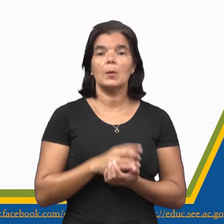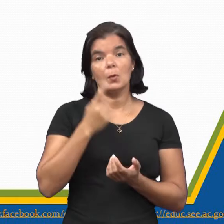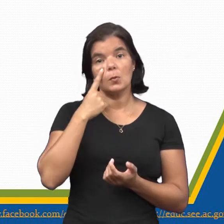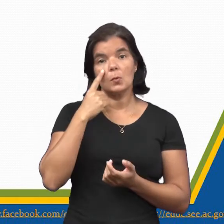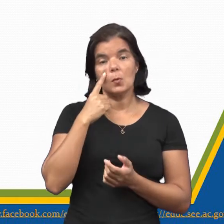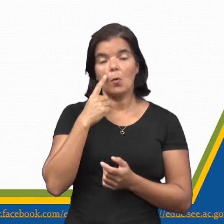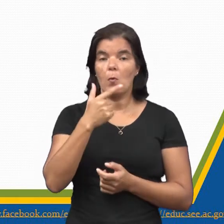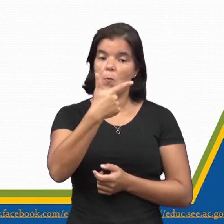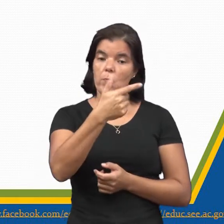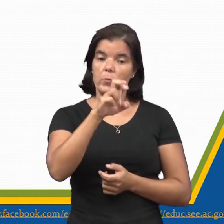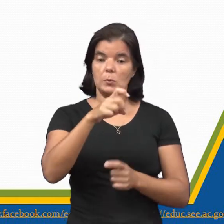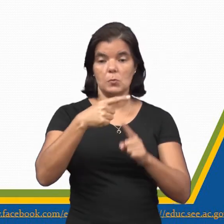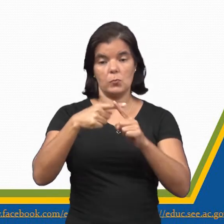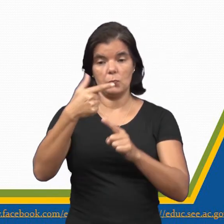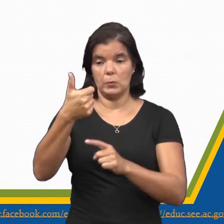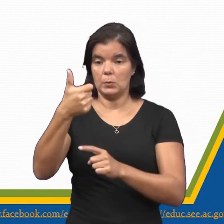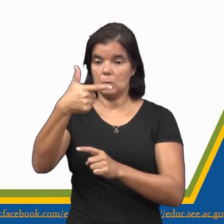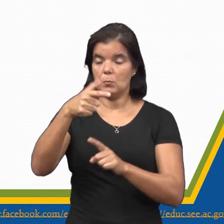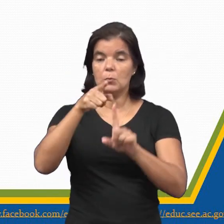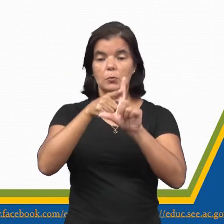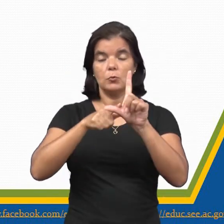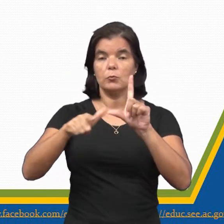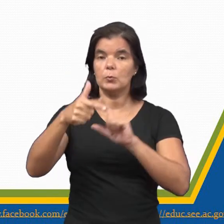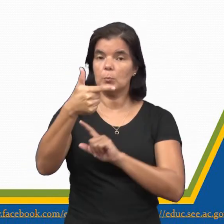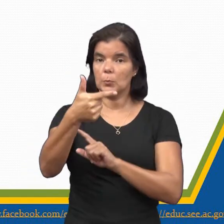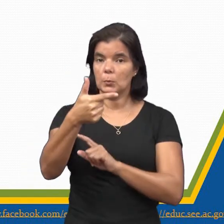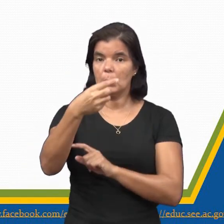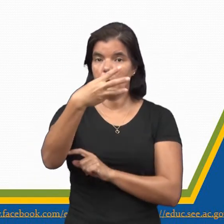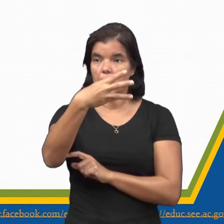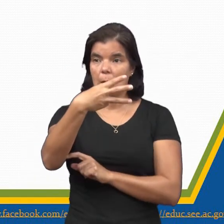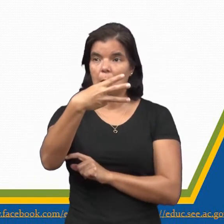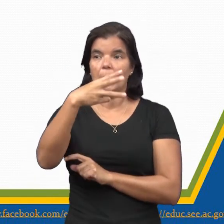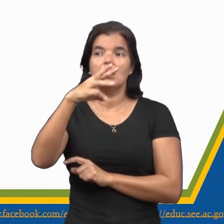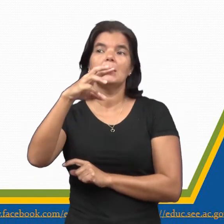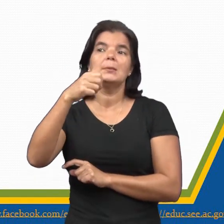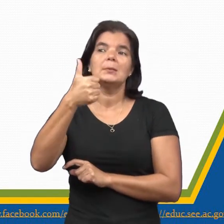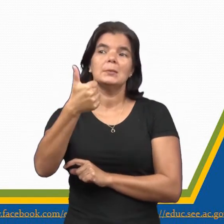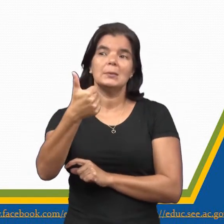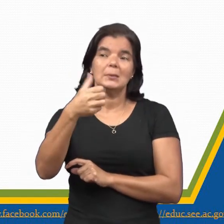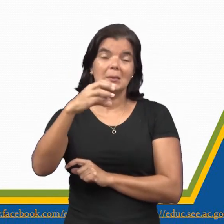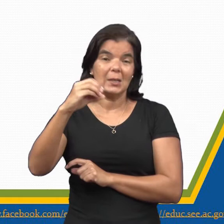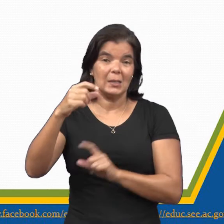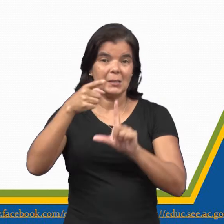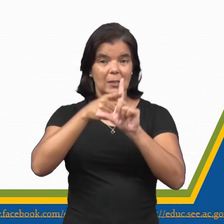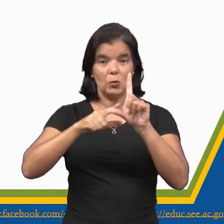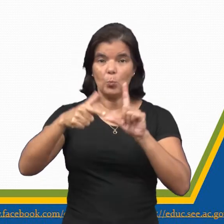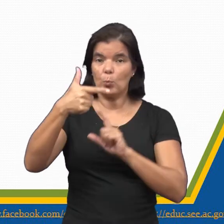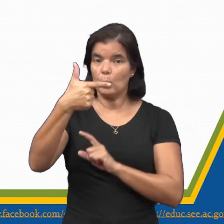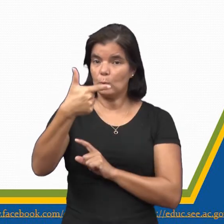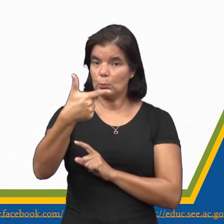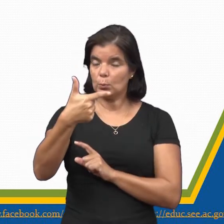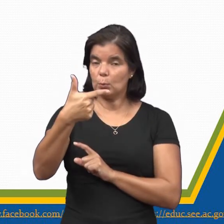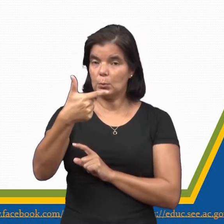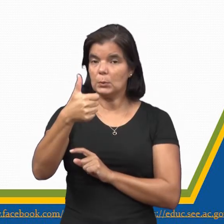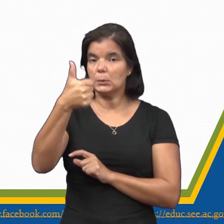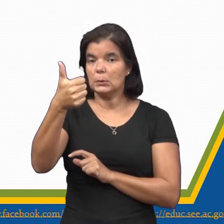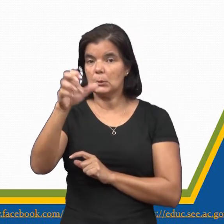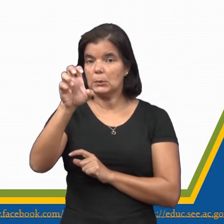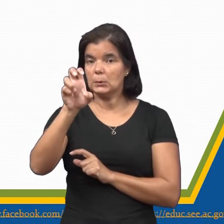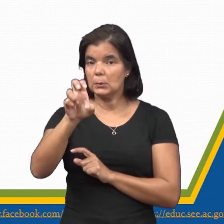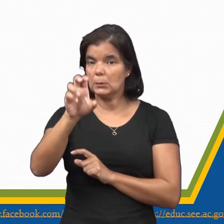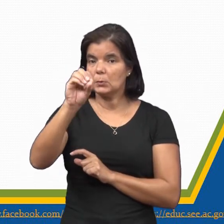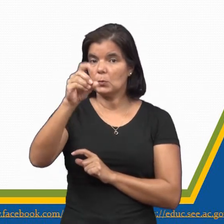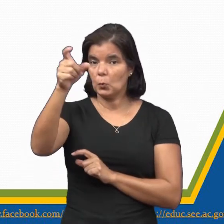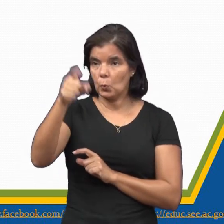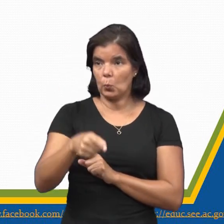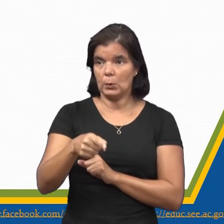fica 25 vezes 12, dividido por 2, dá 300 por 2, que dá 150 centímetros quadrados